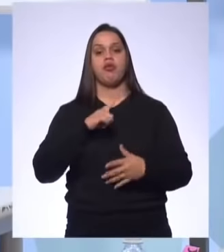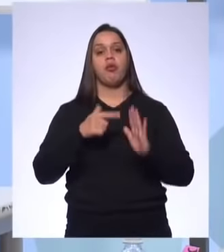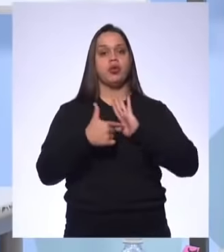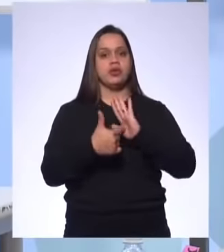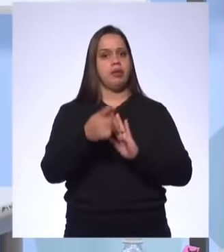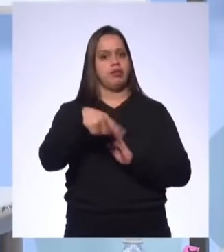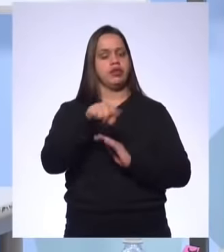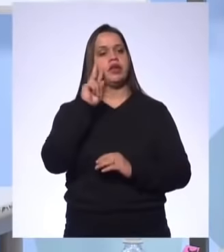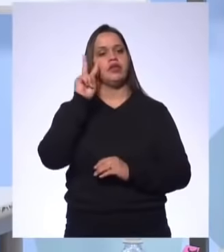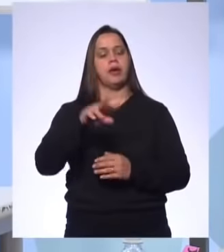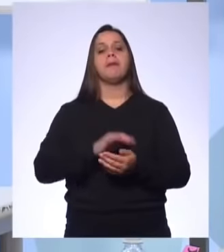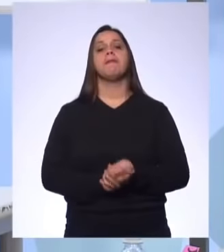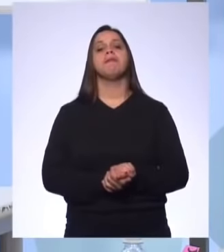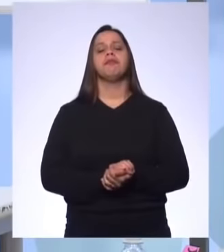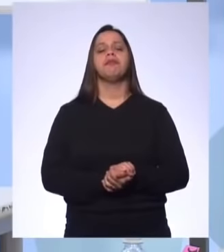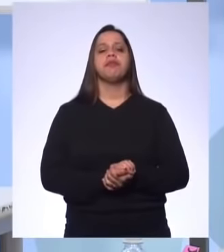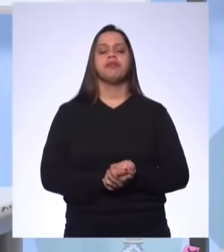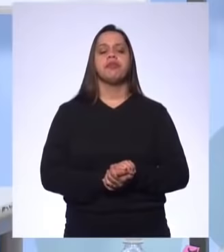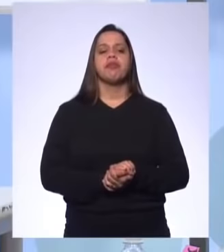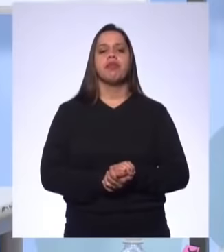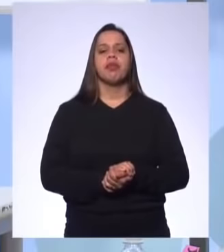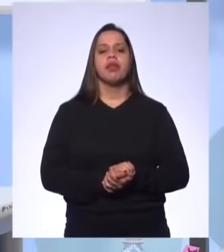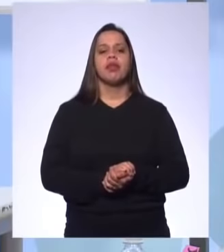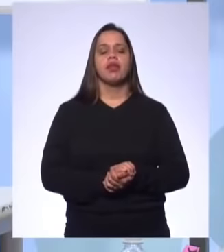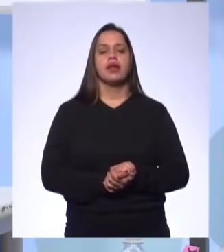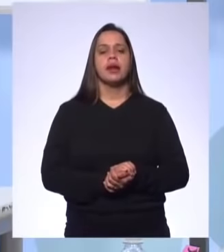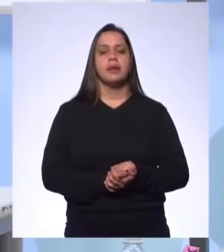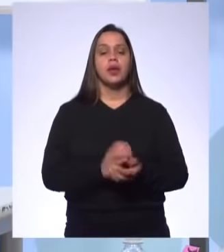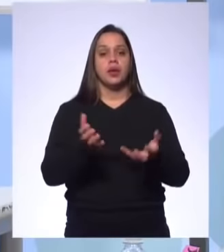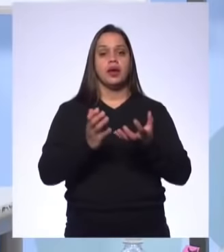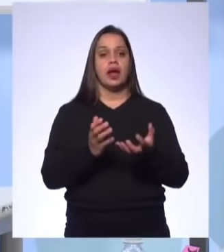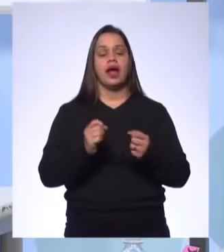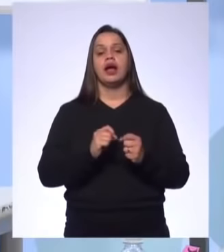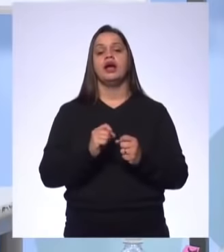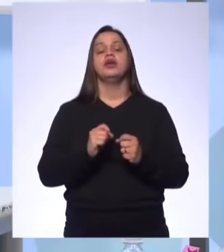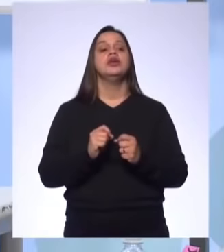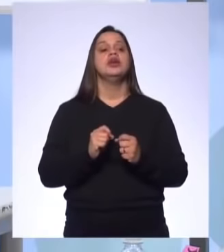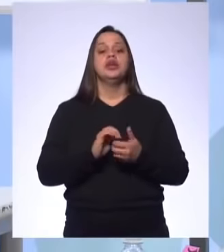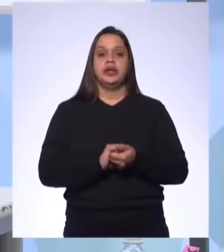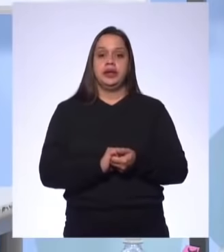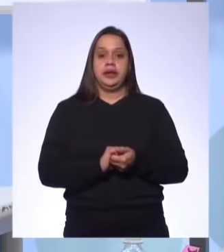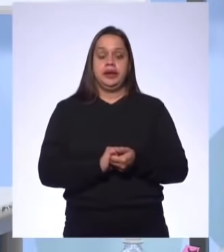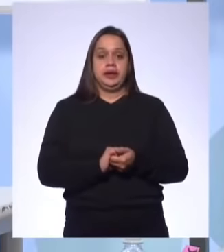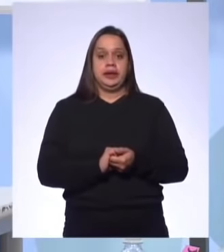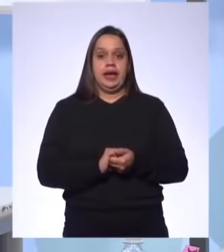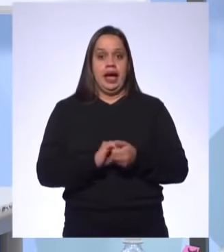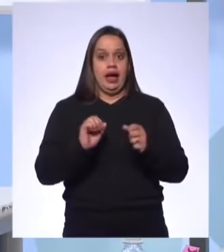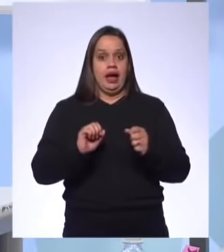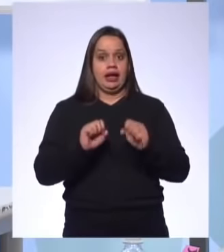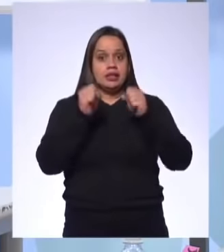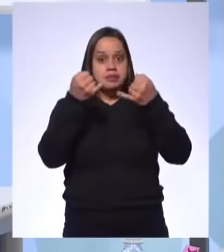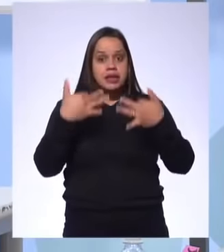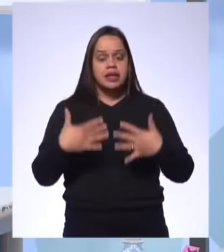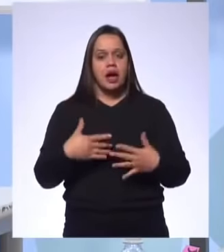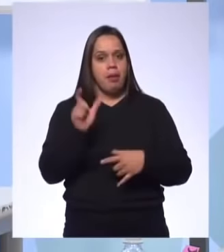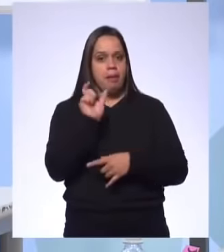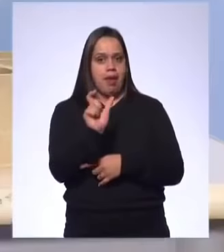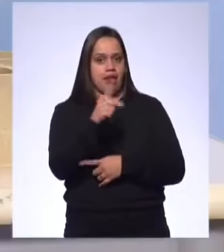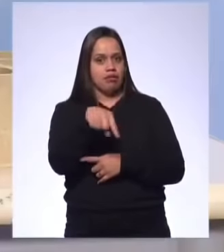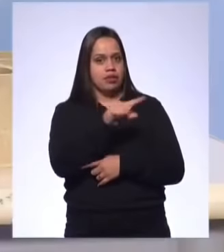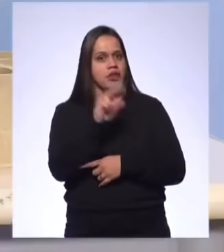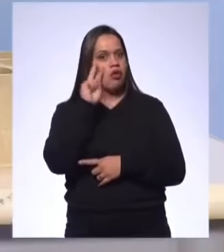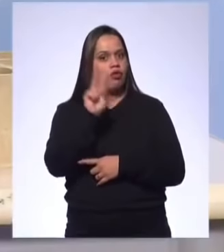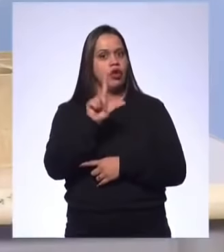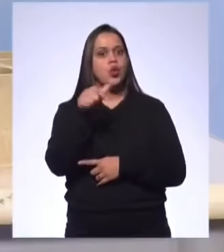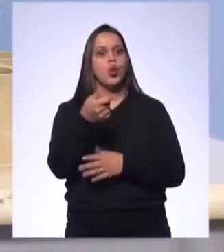quero esclarecer uma palavra que vocês vão ouvir no próximo texto que nós vamos ler. Então, eu já quero explicar